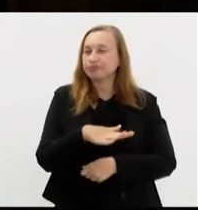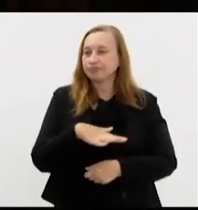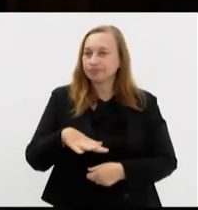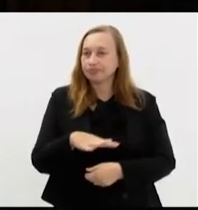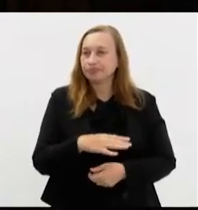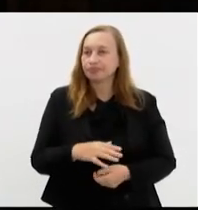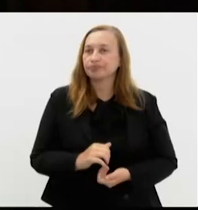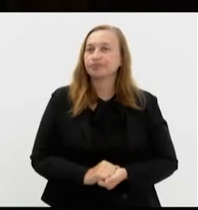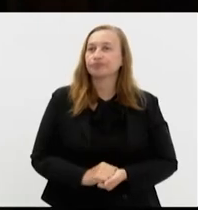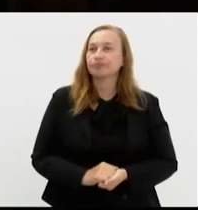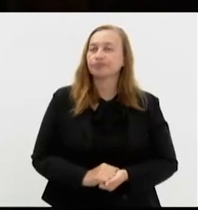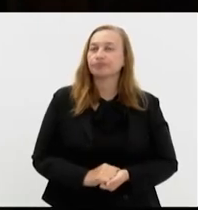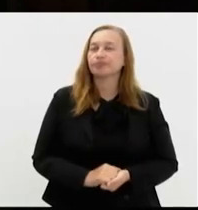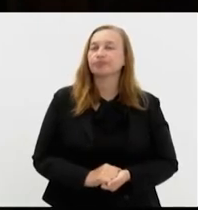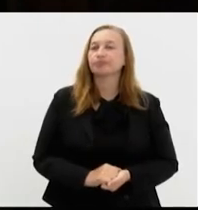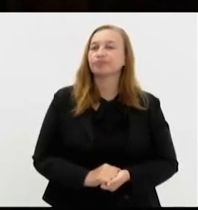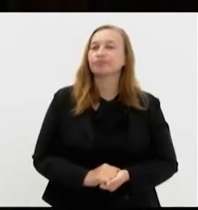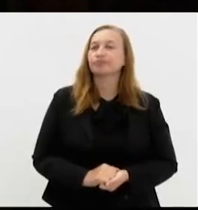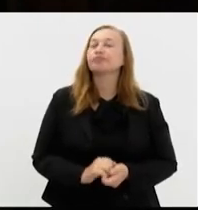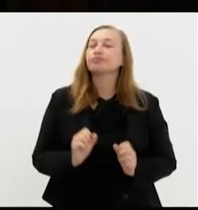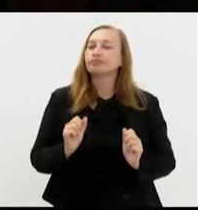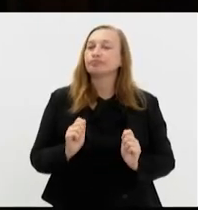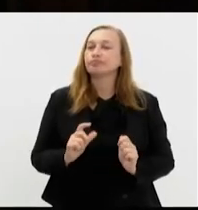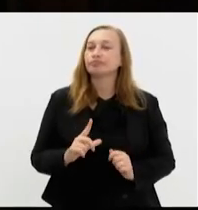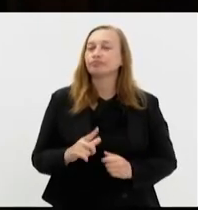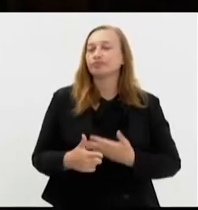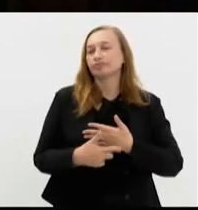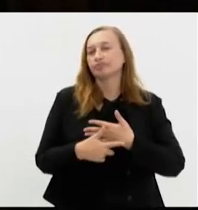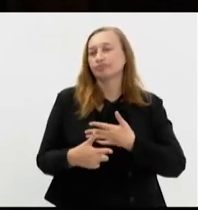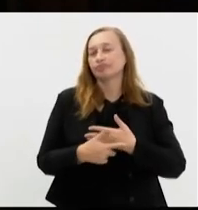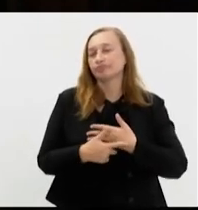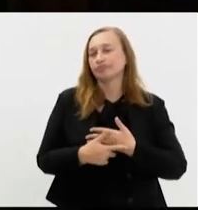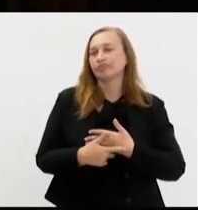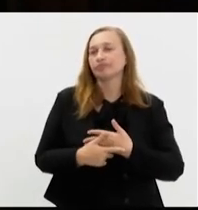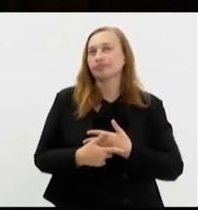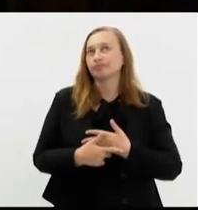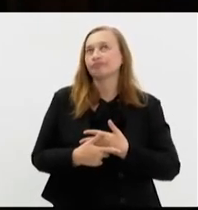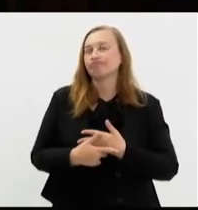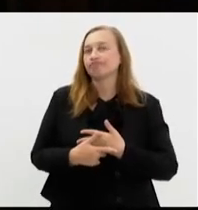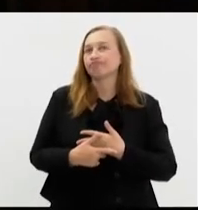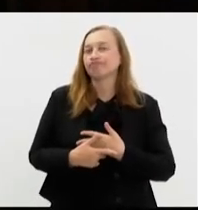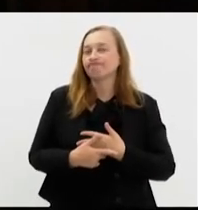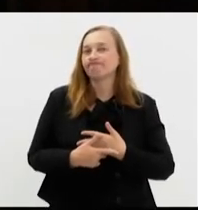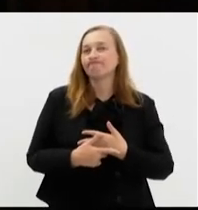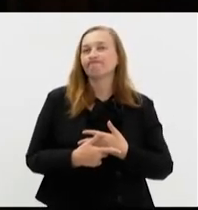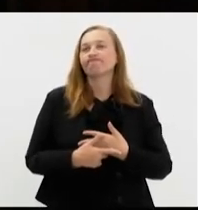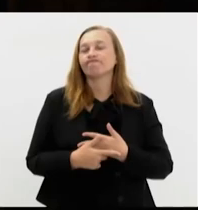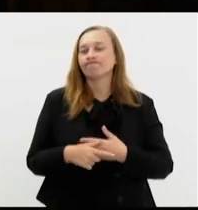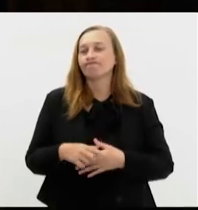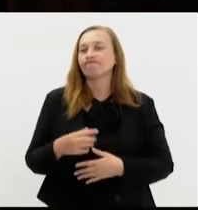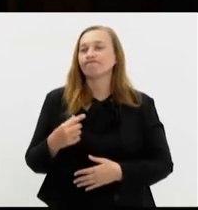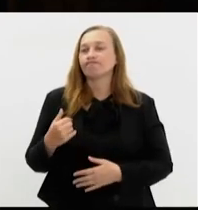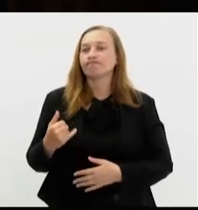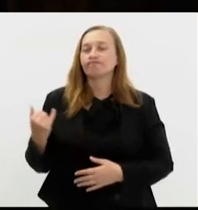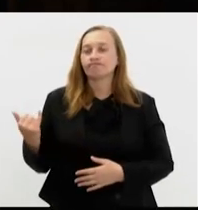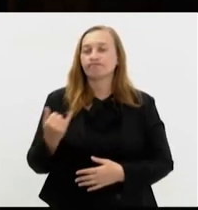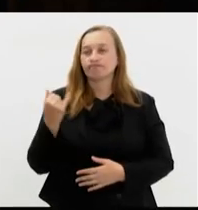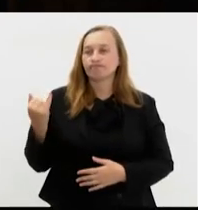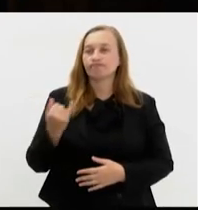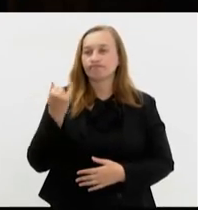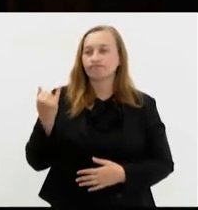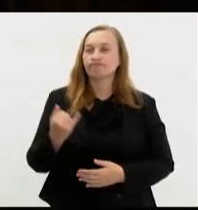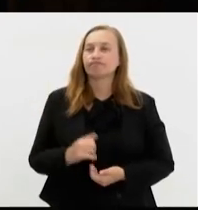órgão repressivo e possui um papel o os tribunais eleitorais TM um papel muito importante aqui e eu